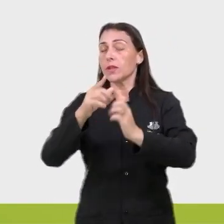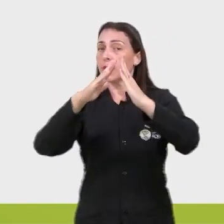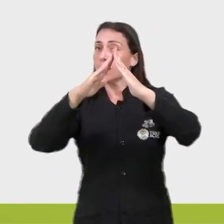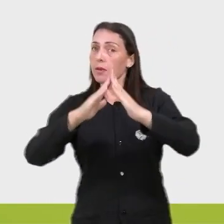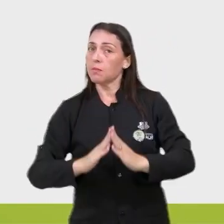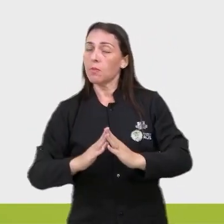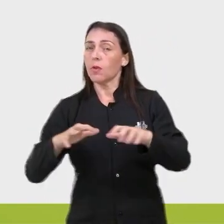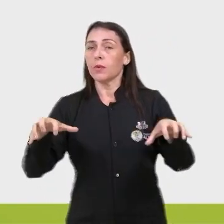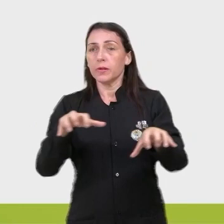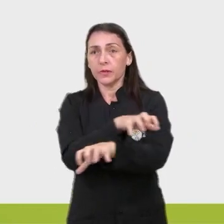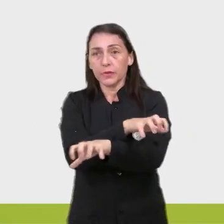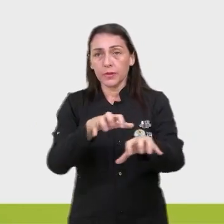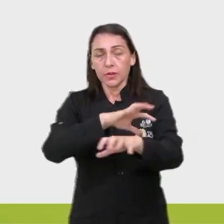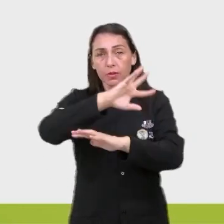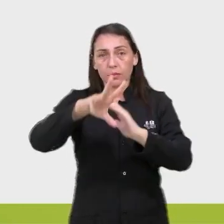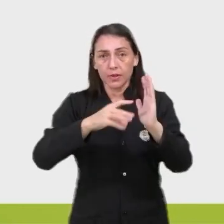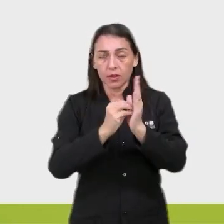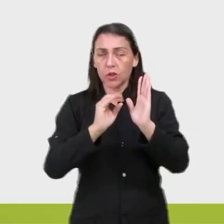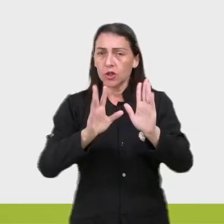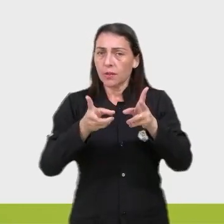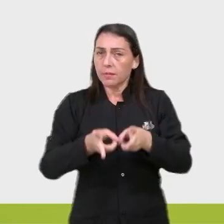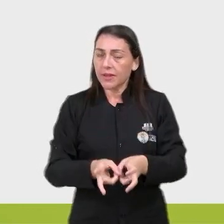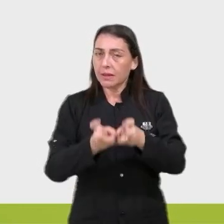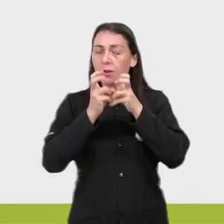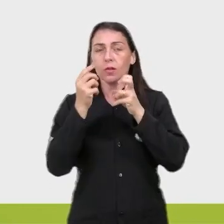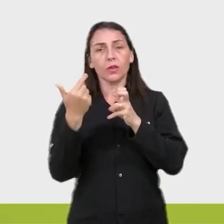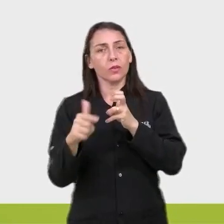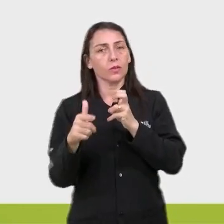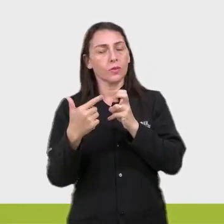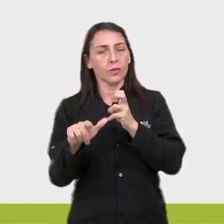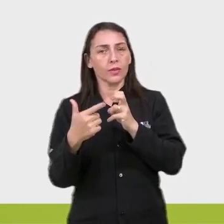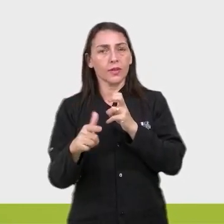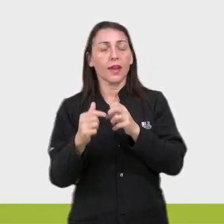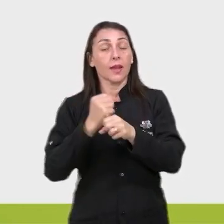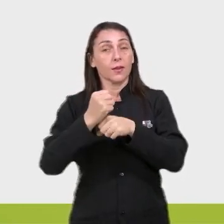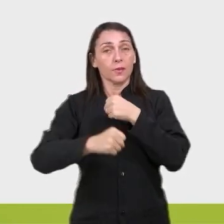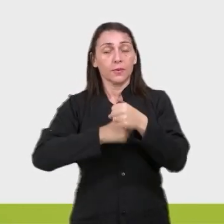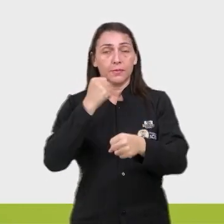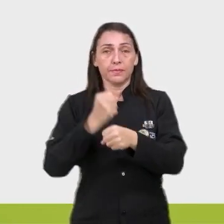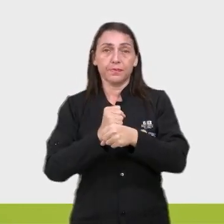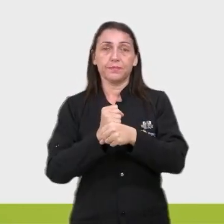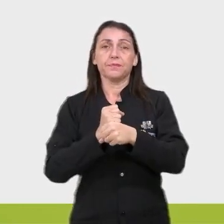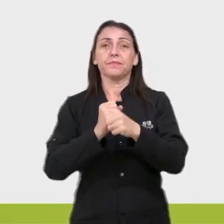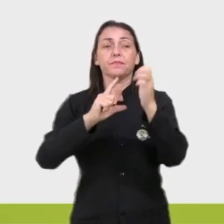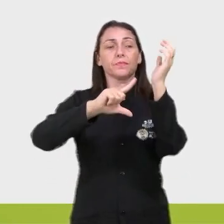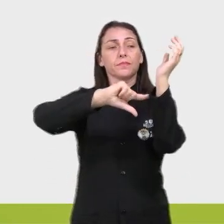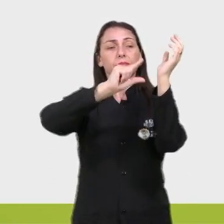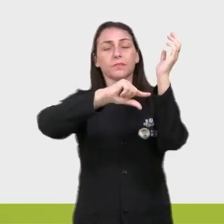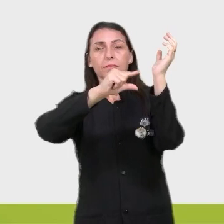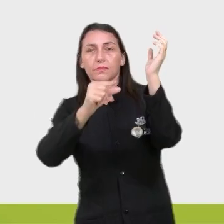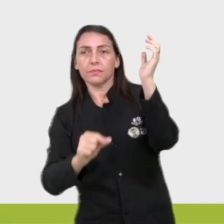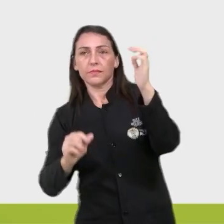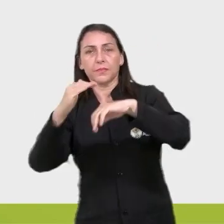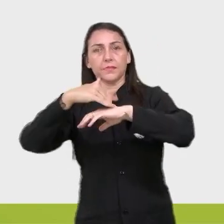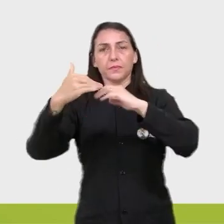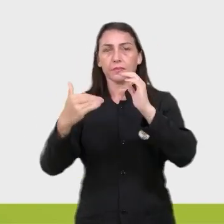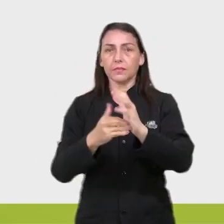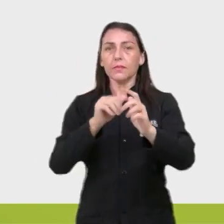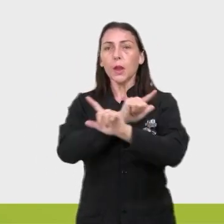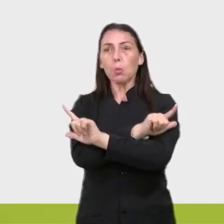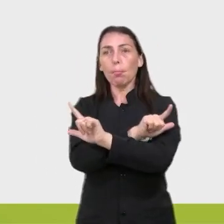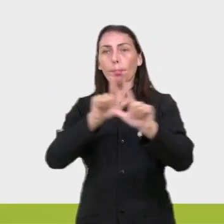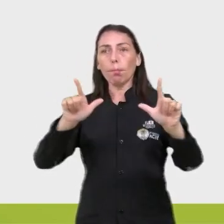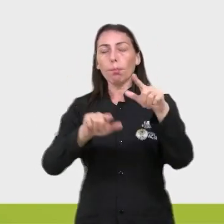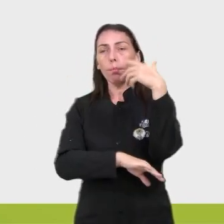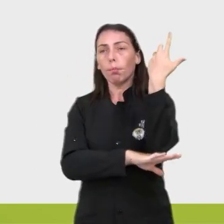no domínio amazônico, já percebeu que não existe aquela parte do ano aqui onde as folhas caem totalmente, tá? Então, o